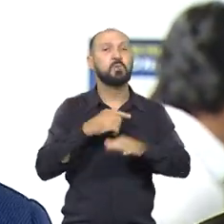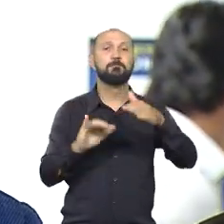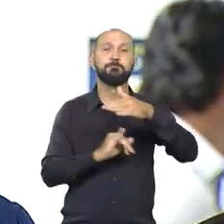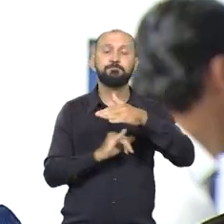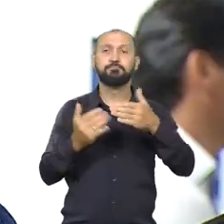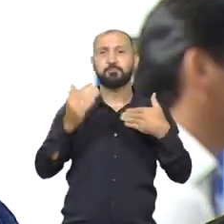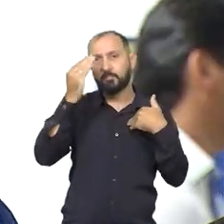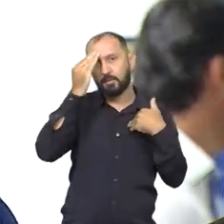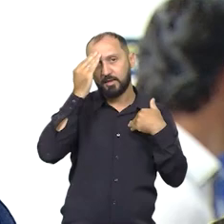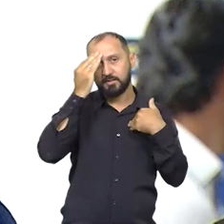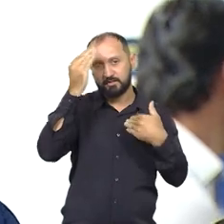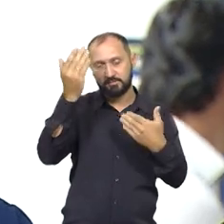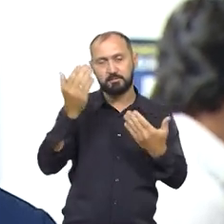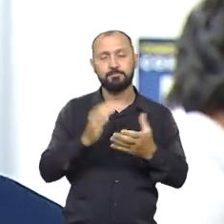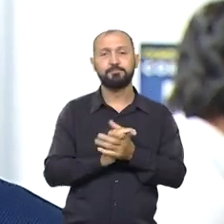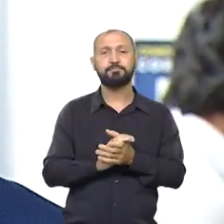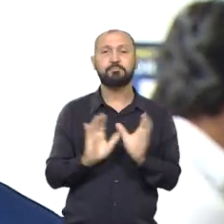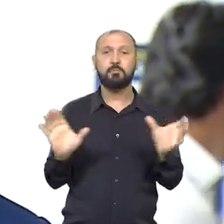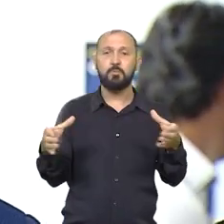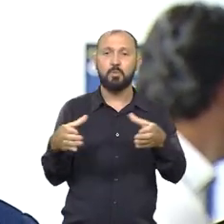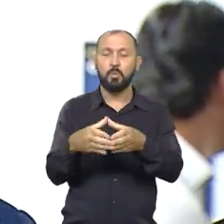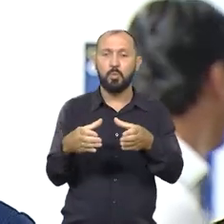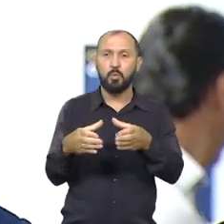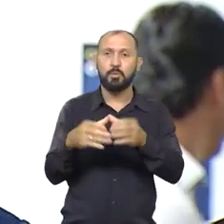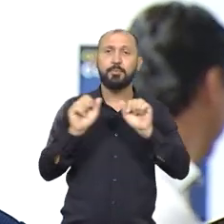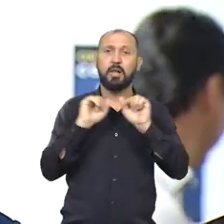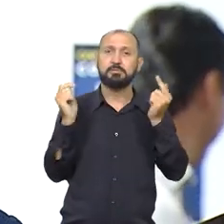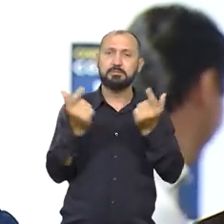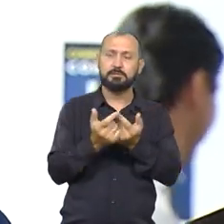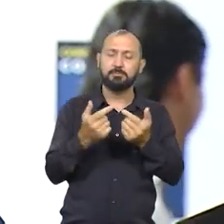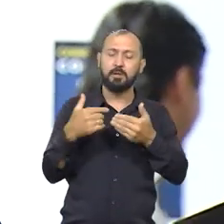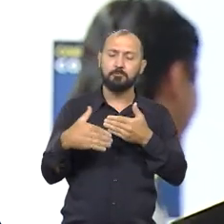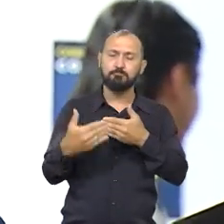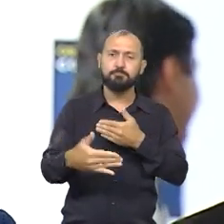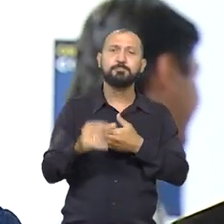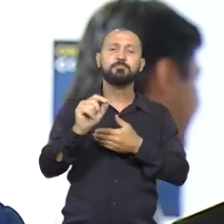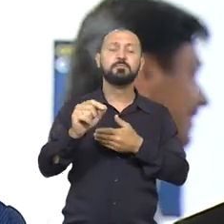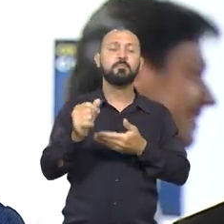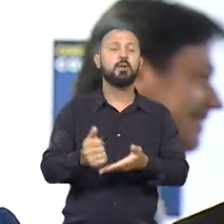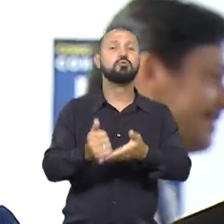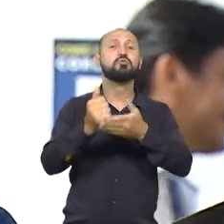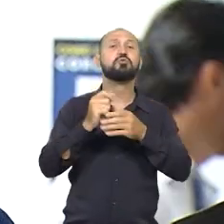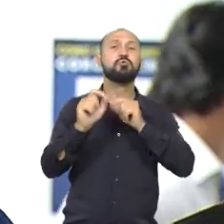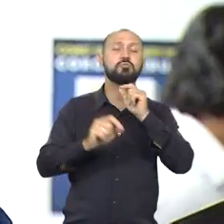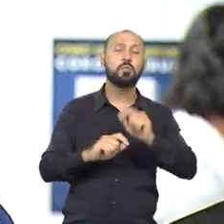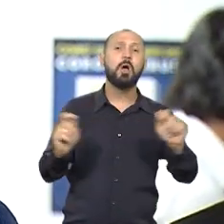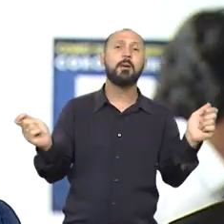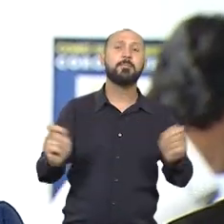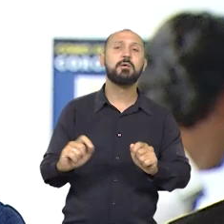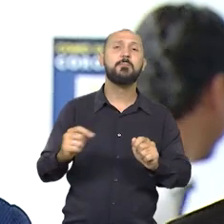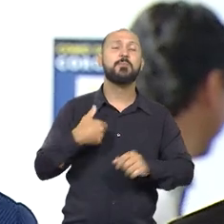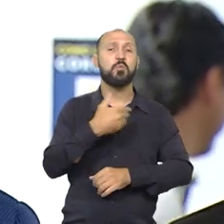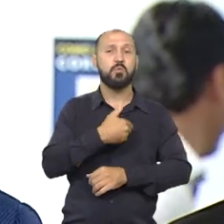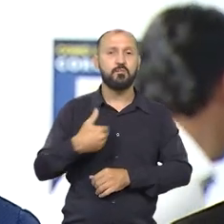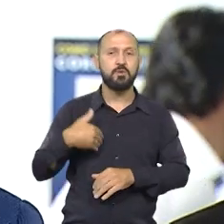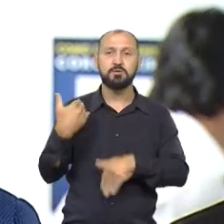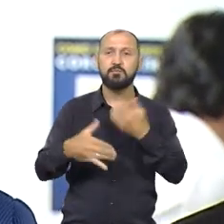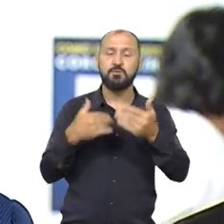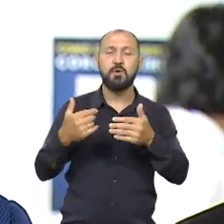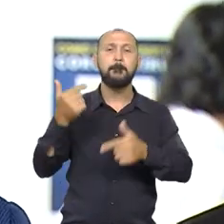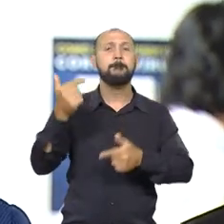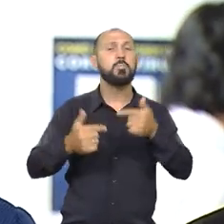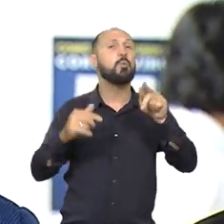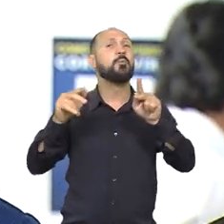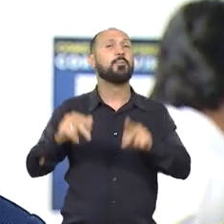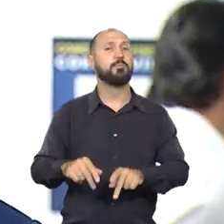agradecimento é um Parlamento que ao longo do tempo criou as condições para o governo desenvolver política